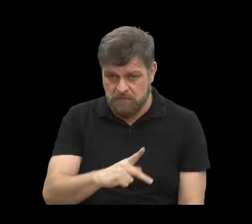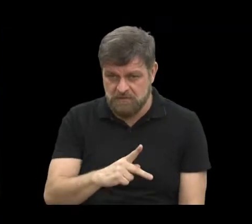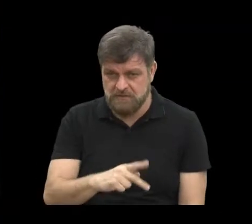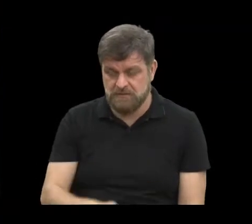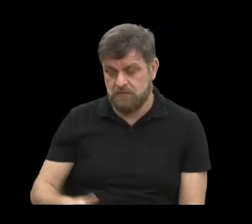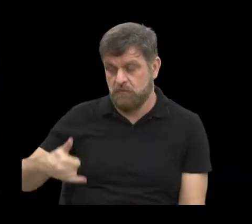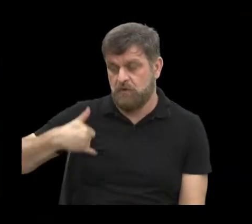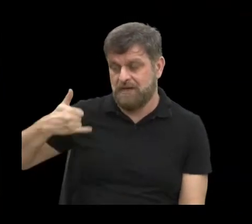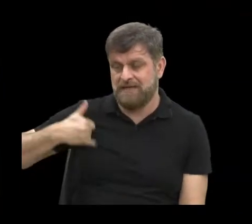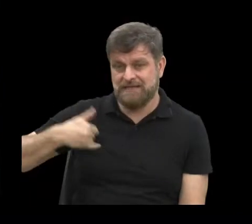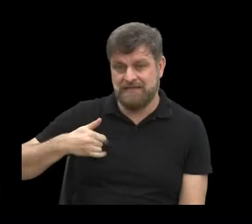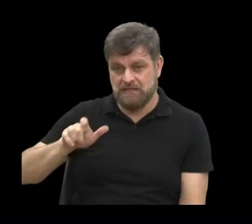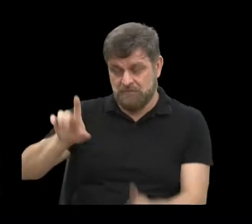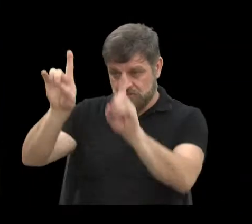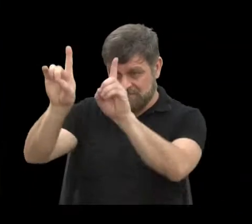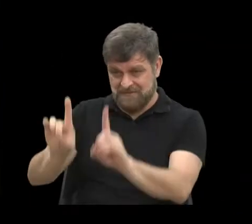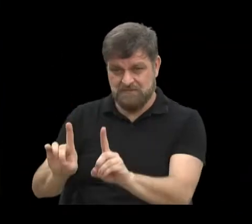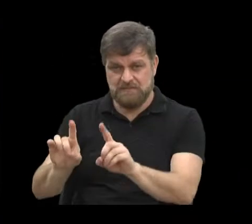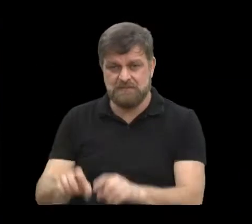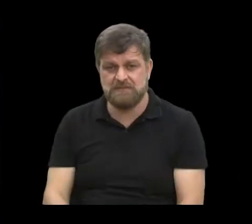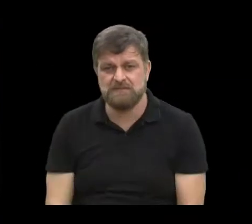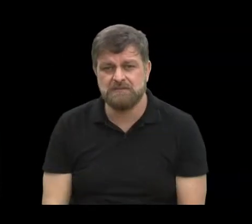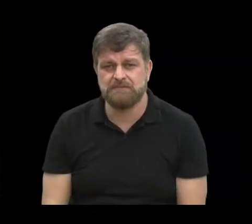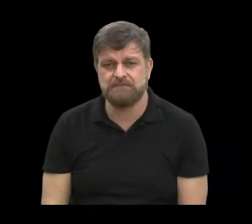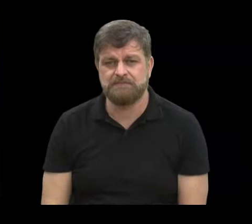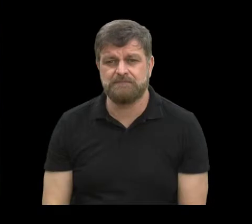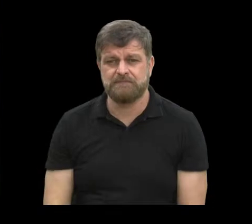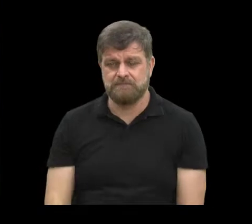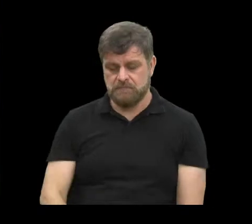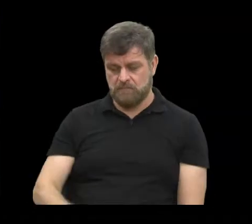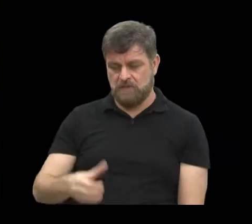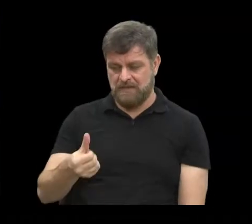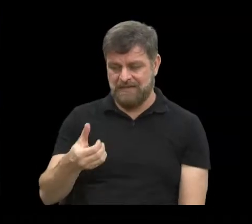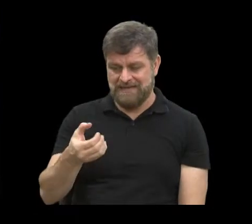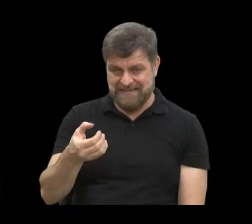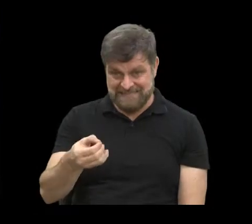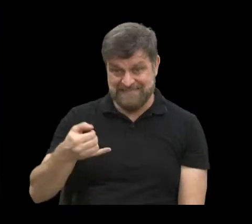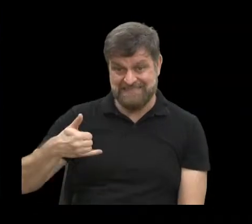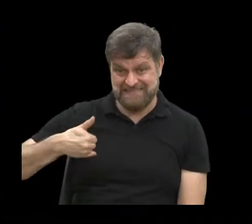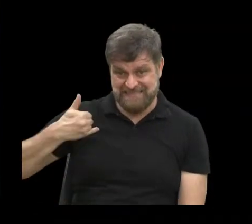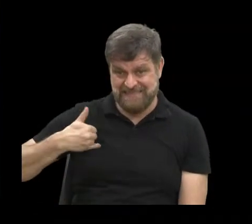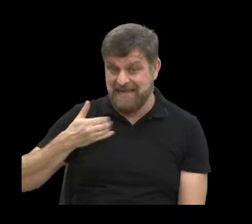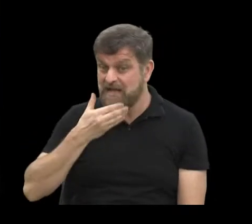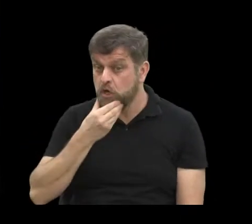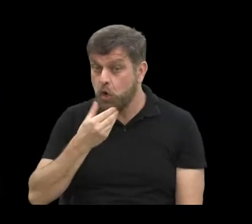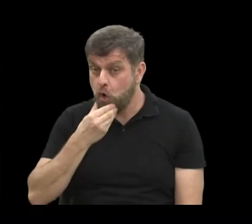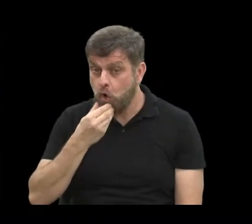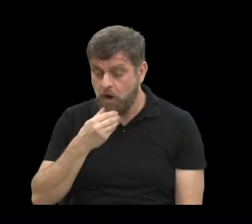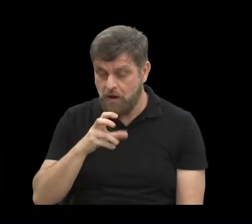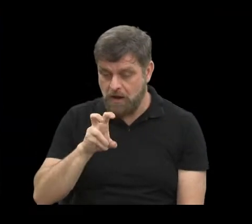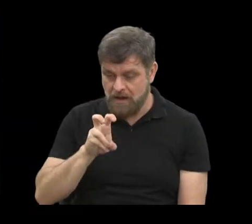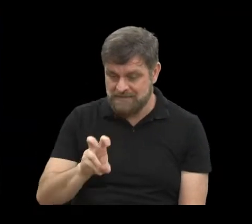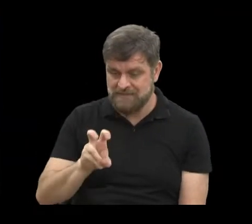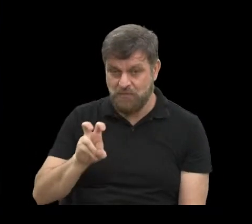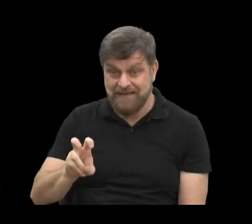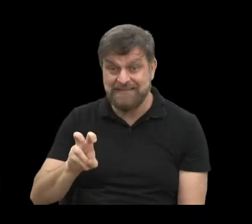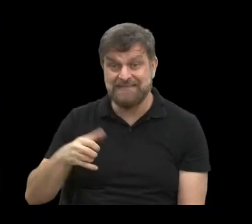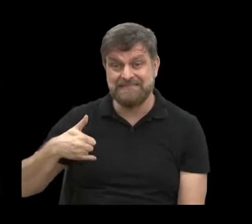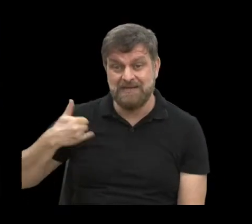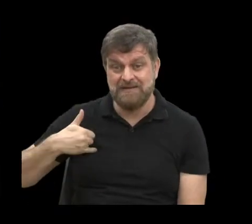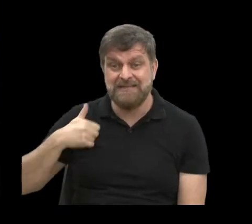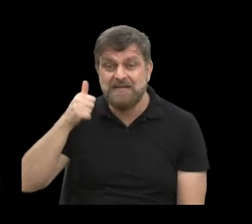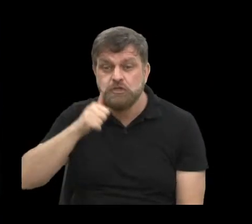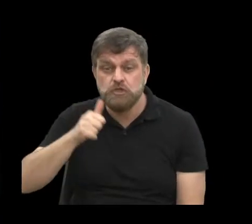por idade da pessoa com deficiência. 60 anos de idade para o homem, 55 anos